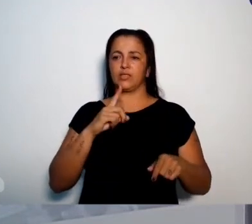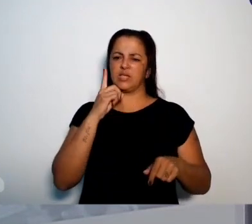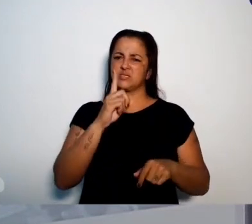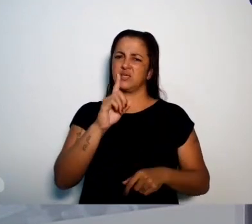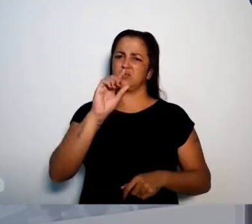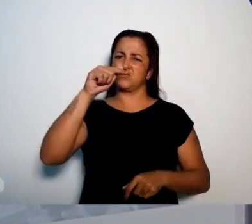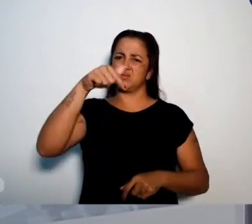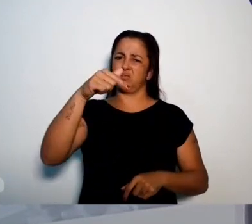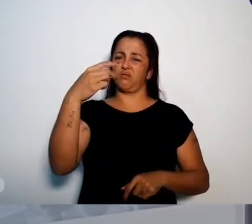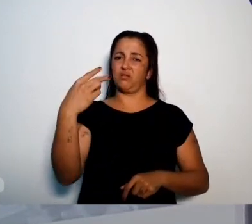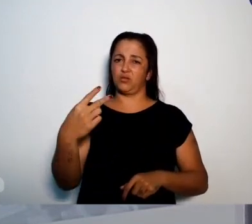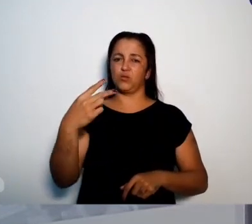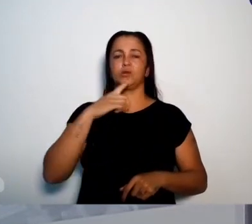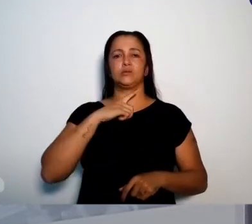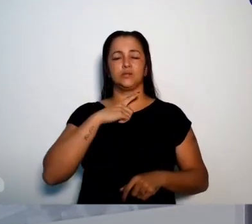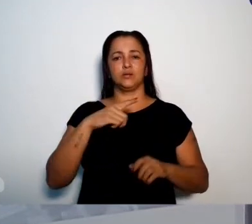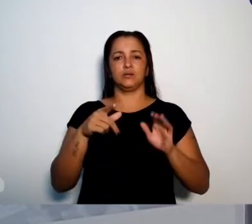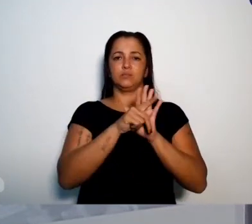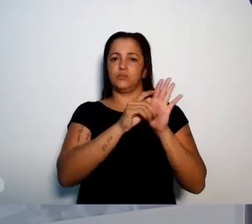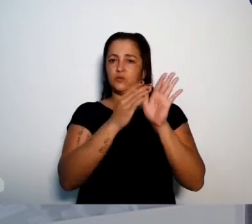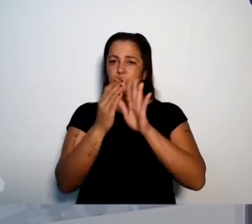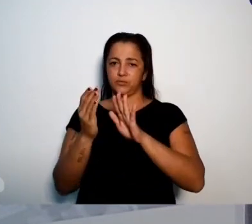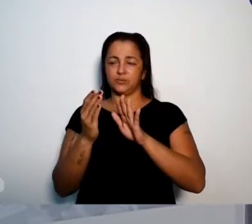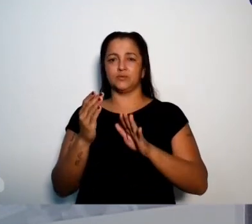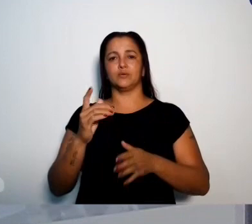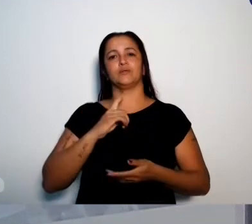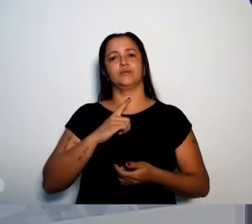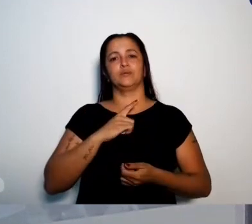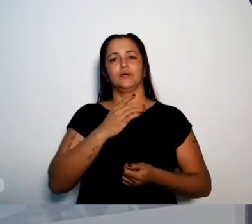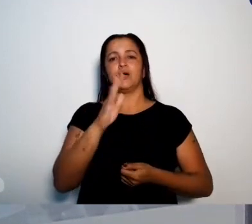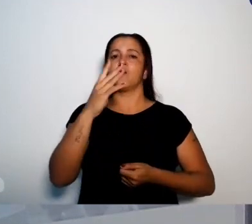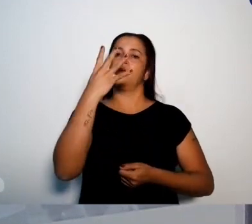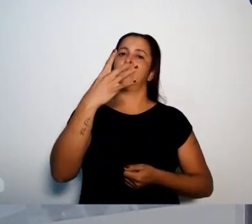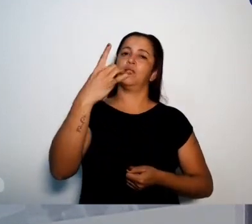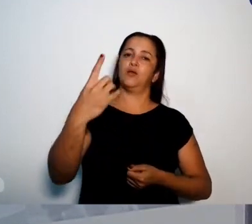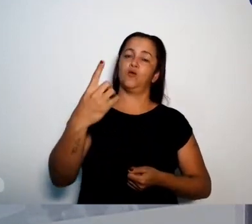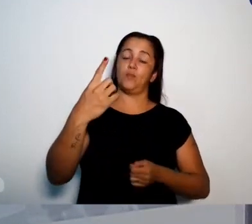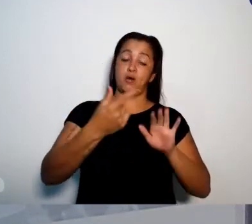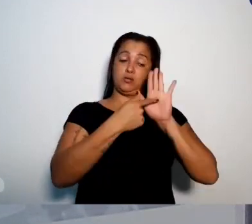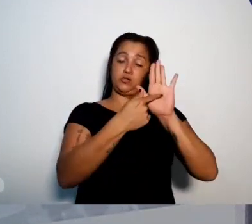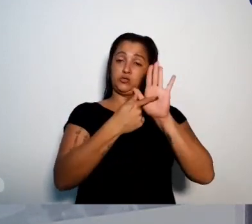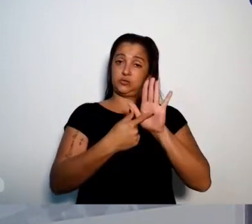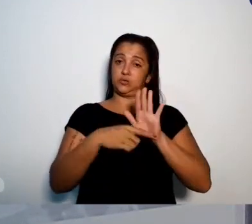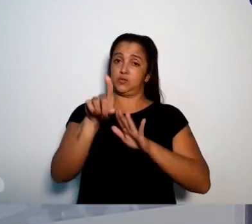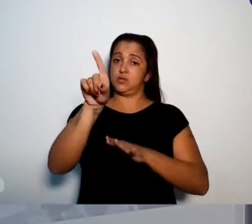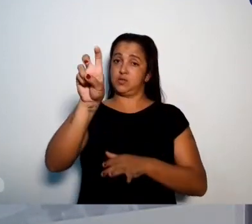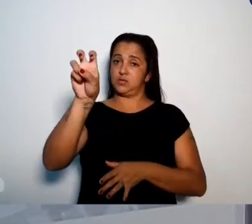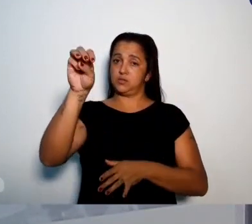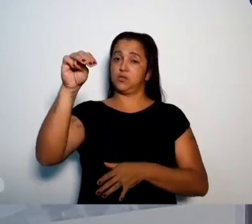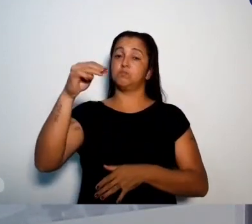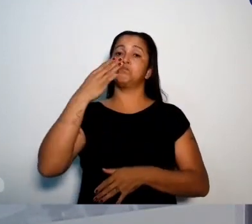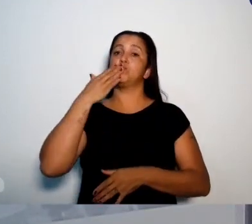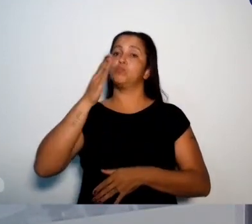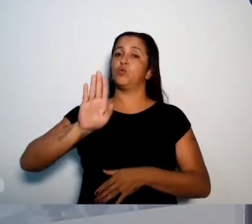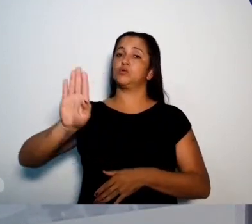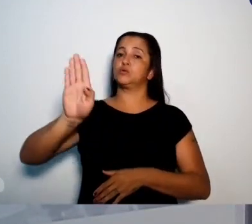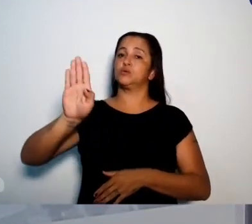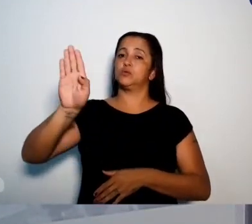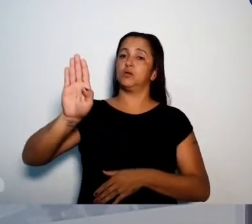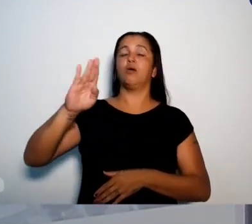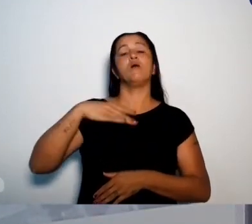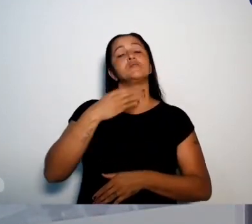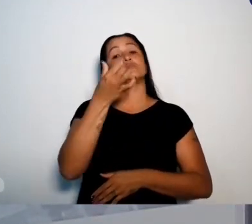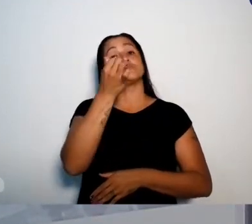172 requerimentos. 41 indicação, 15 moção e 6